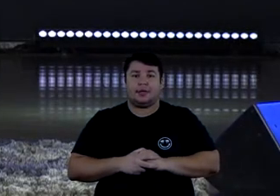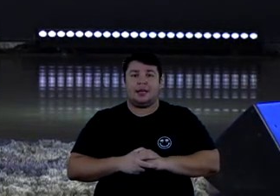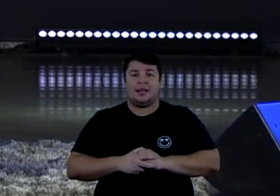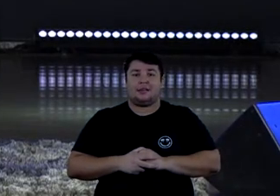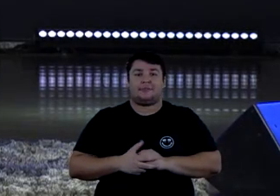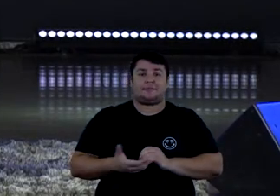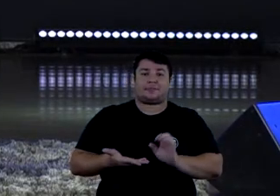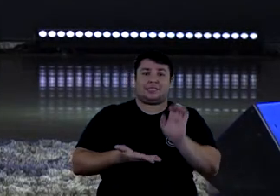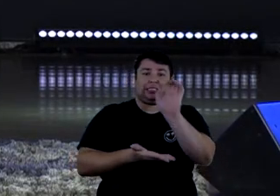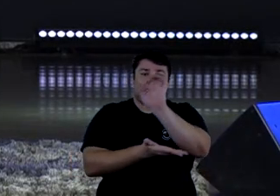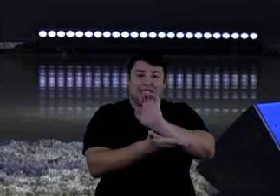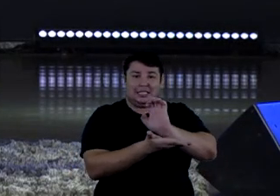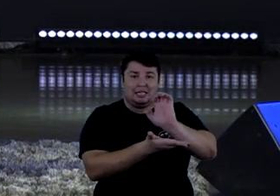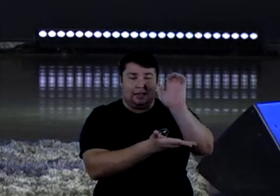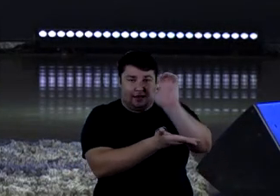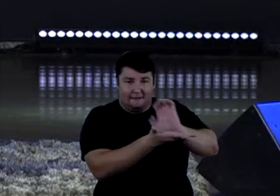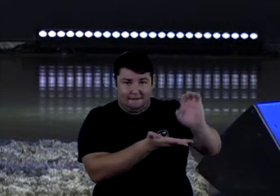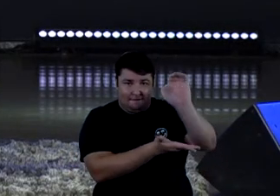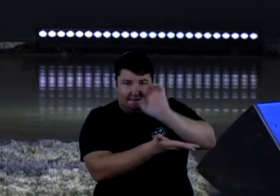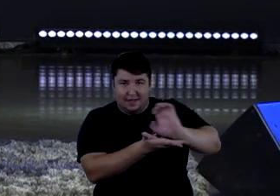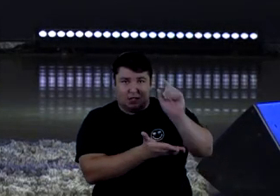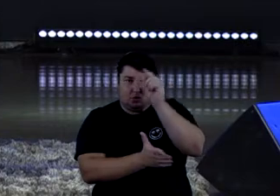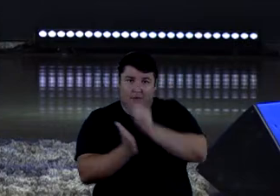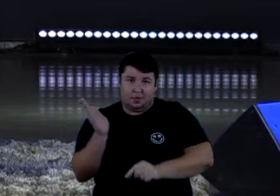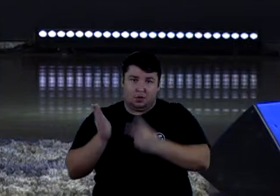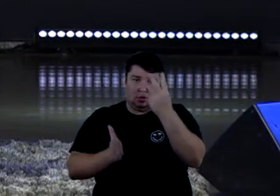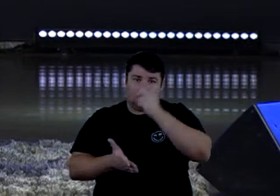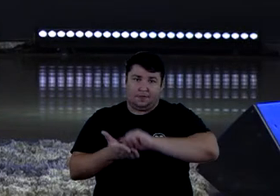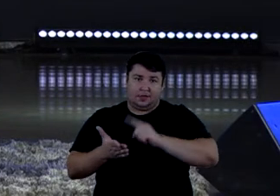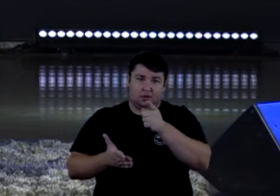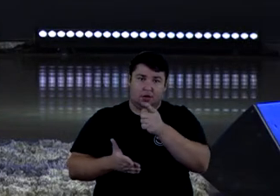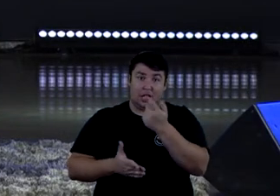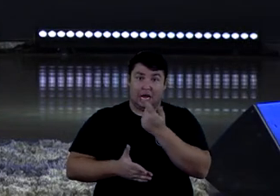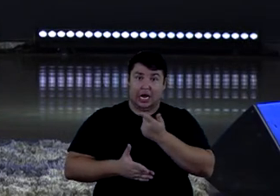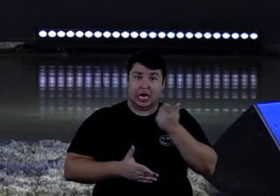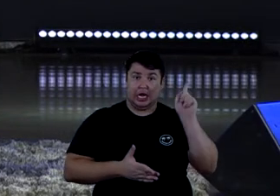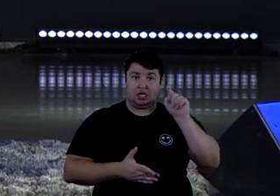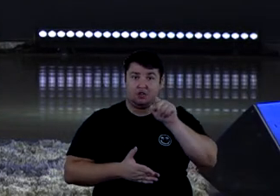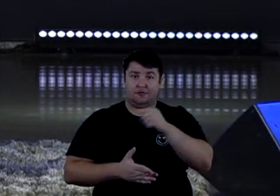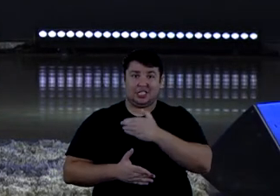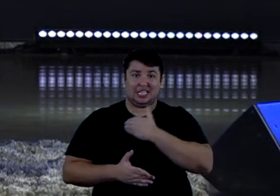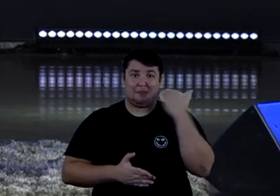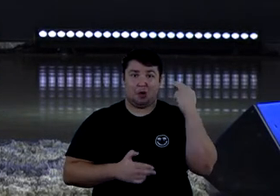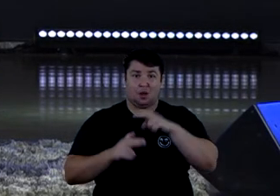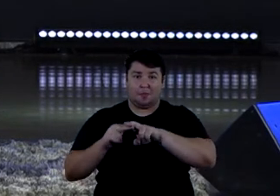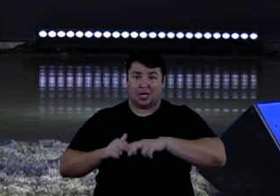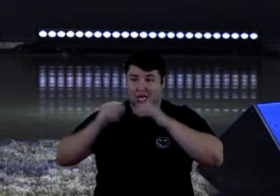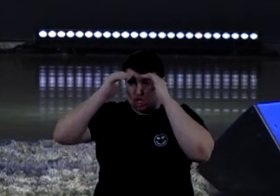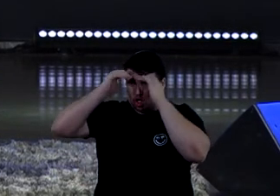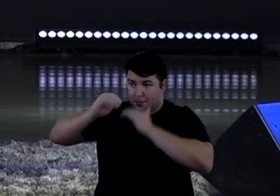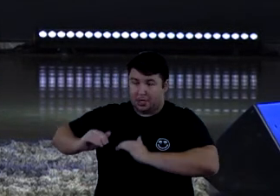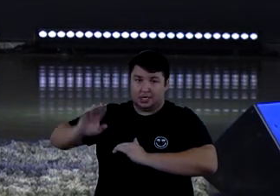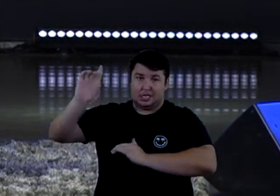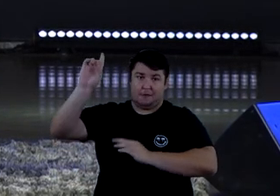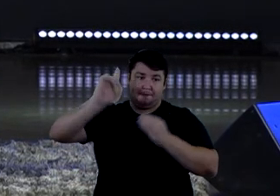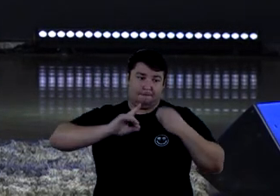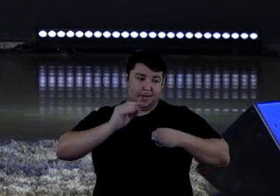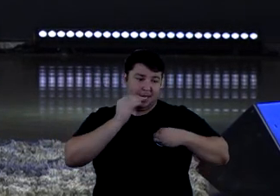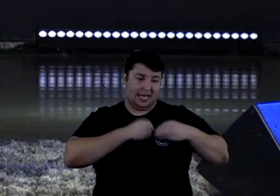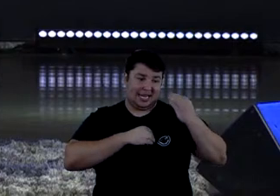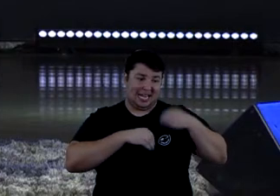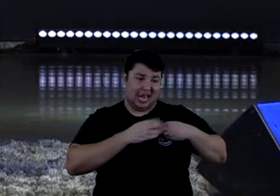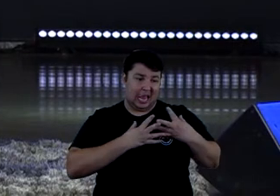capítulo 2, versículo 1: vocês estavam mortos por causa da sua desobediência e dos seus muitos